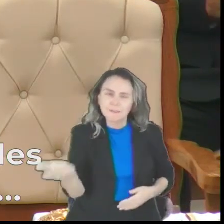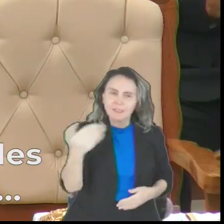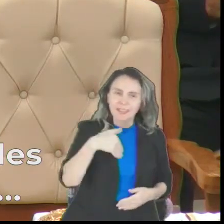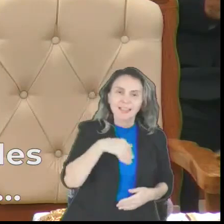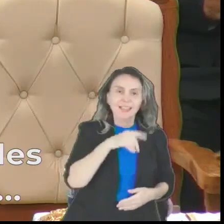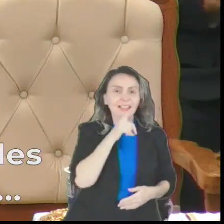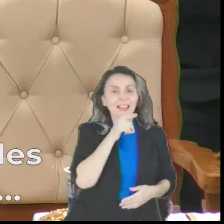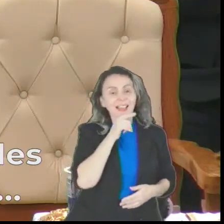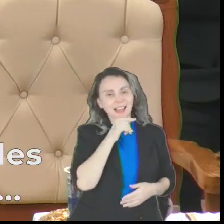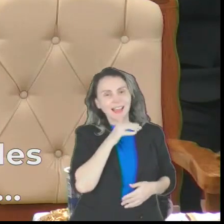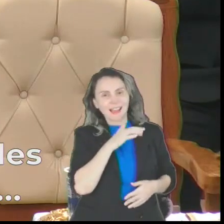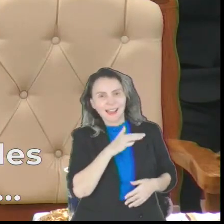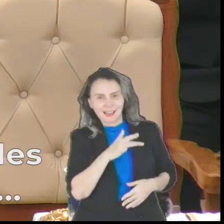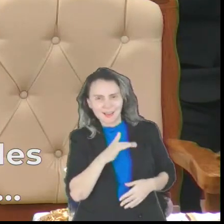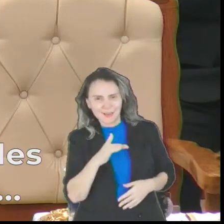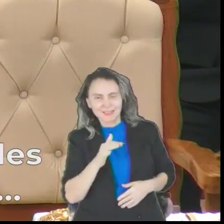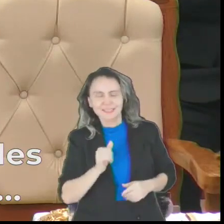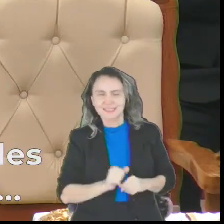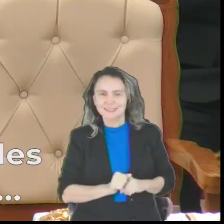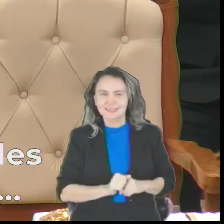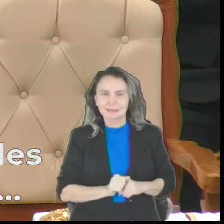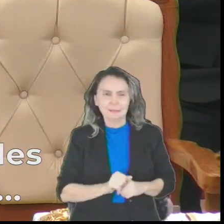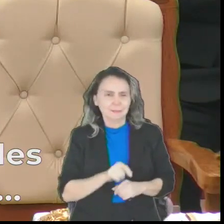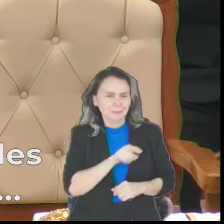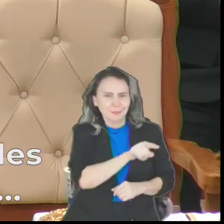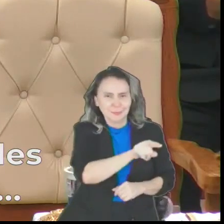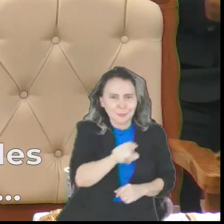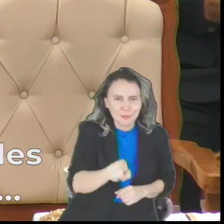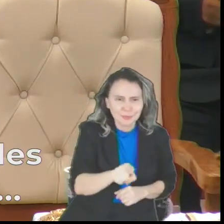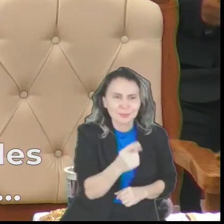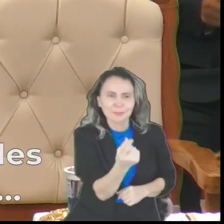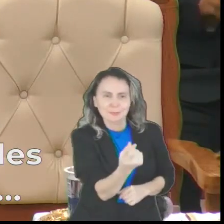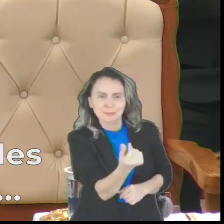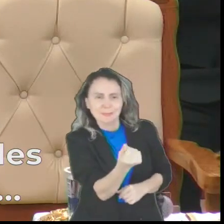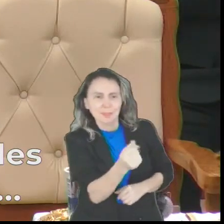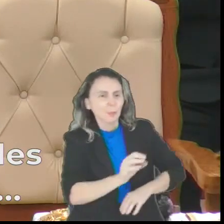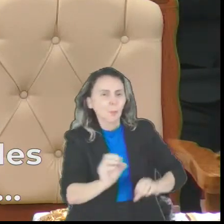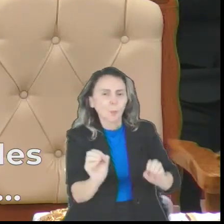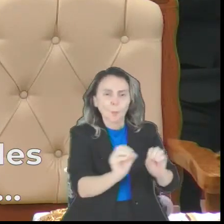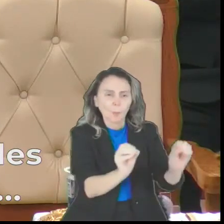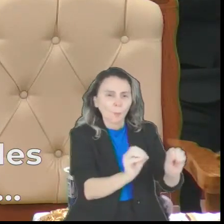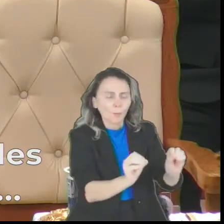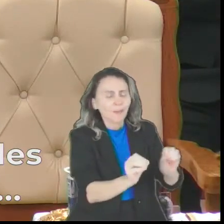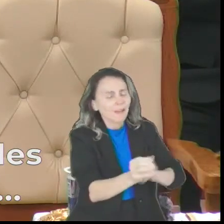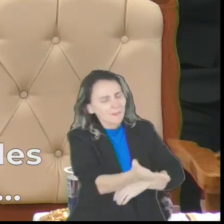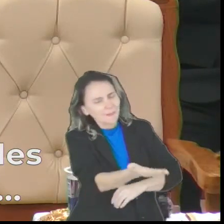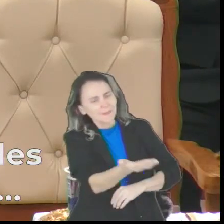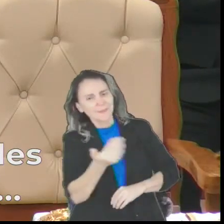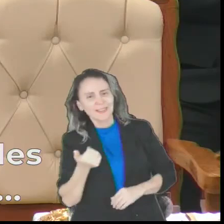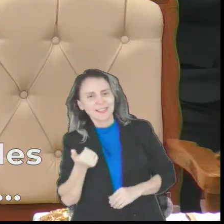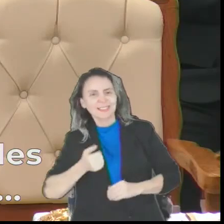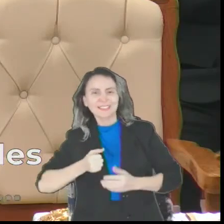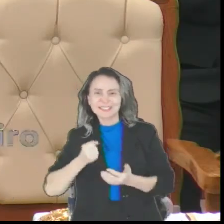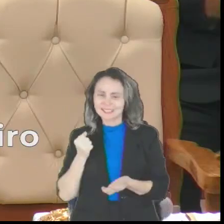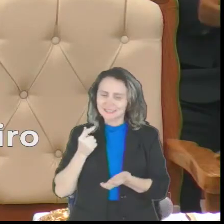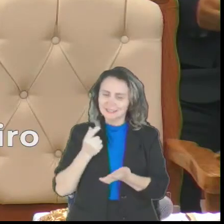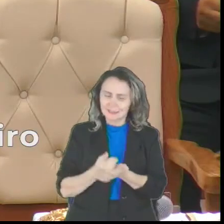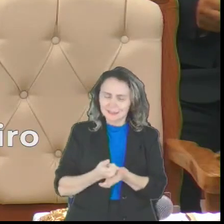que não tendes dinheiro, vinde, comprai e